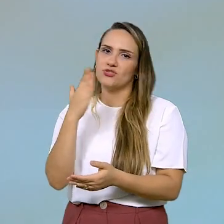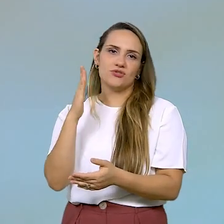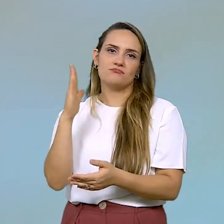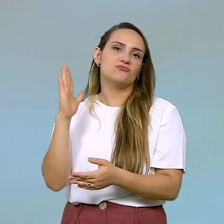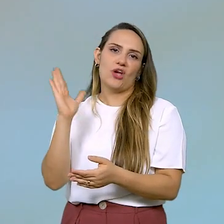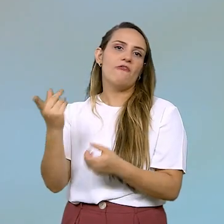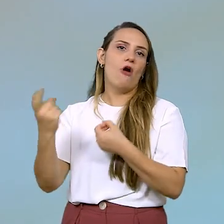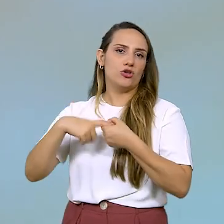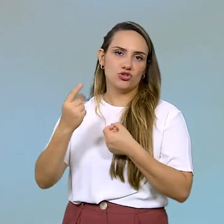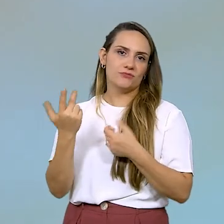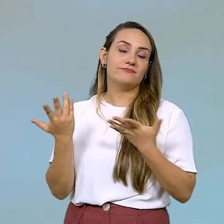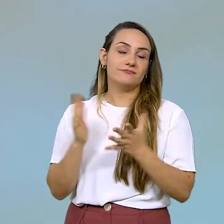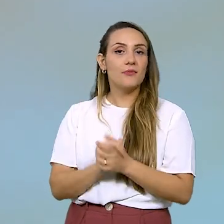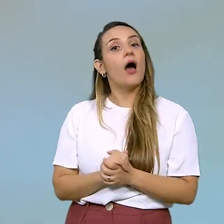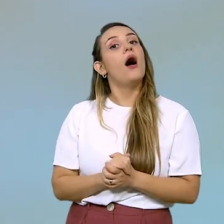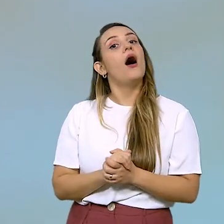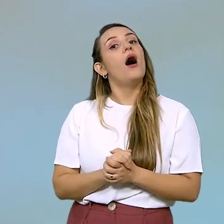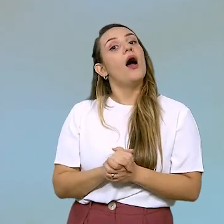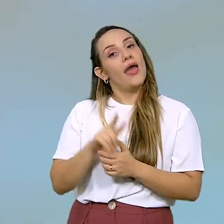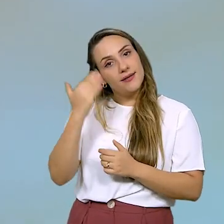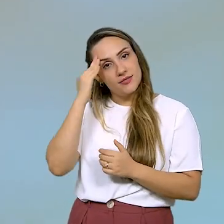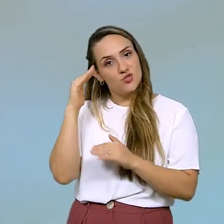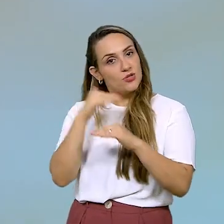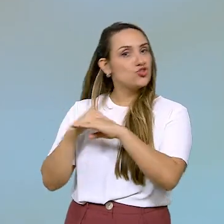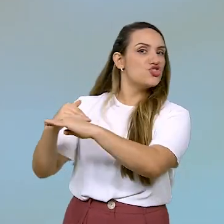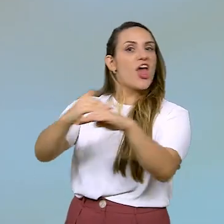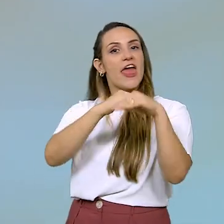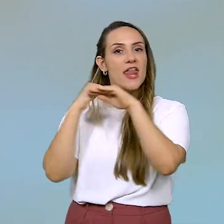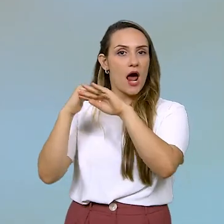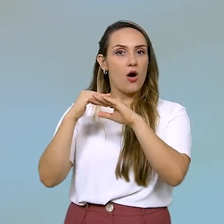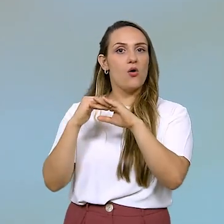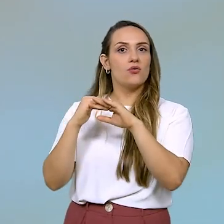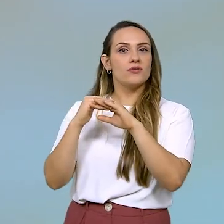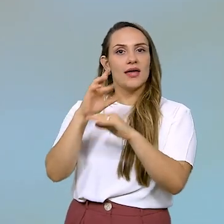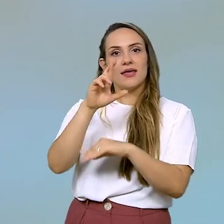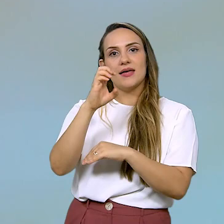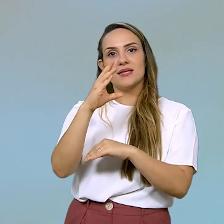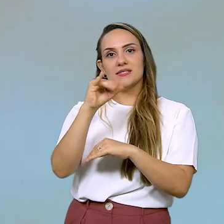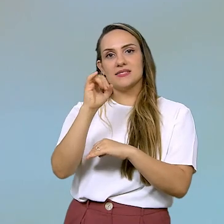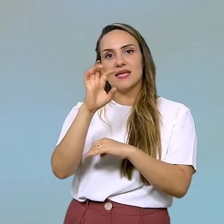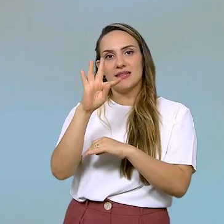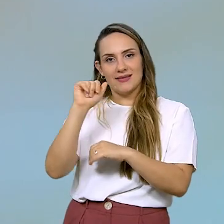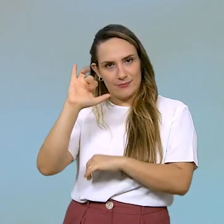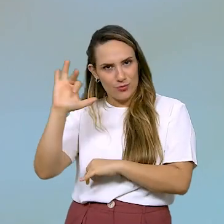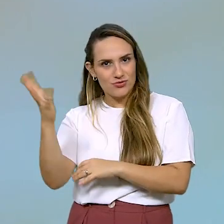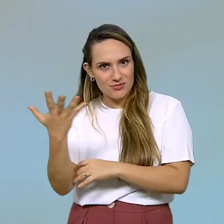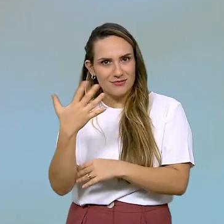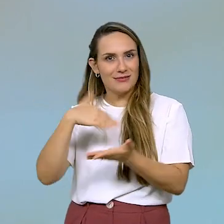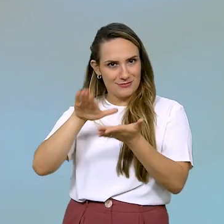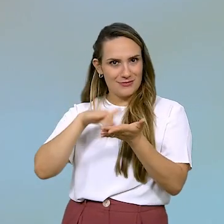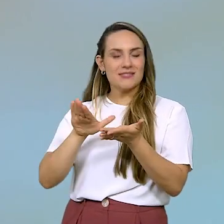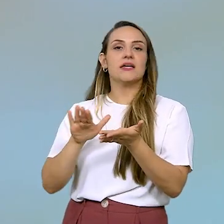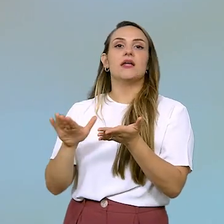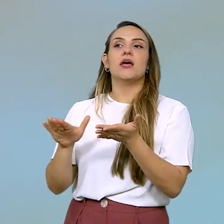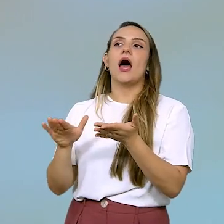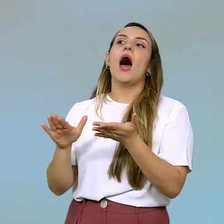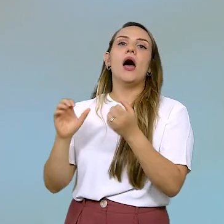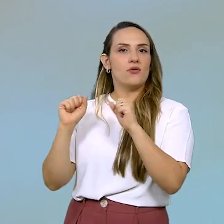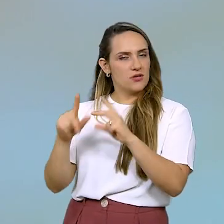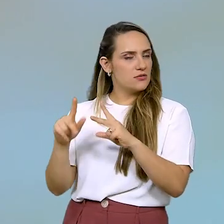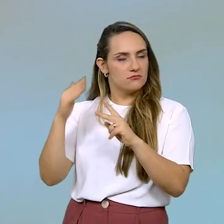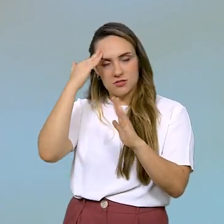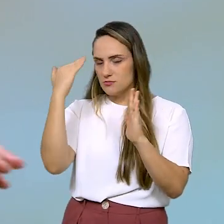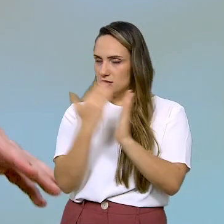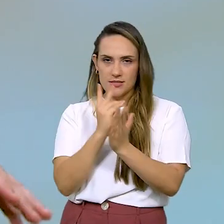pacificado. Entendi. E de acordo com esse entendimento que a própria Receita Federal toma, ela também vai adotar as suas cobranças e as suas execuções de acordo